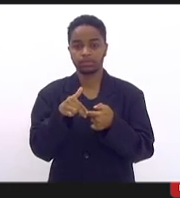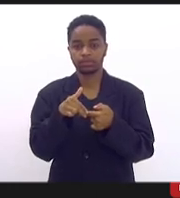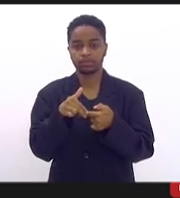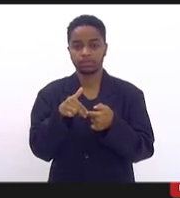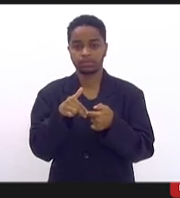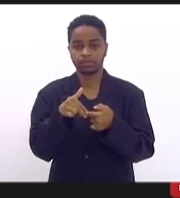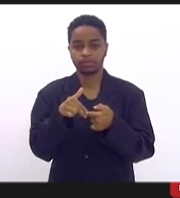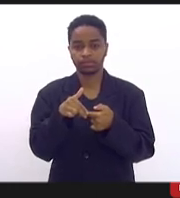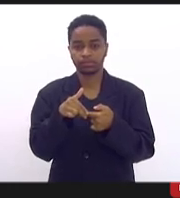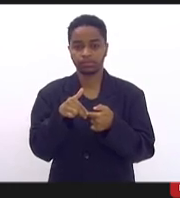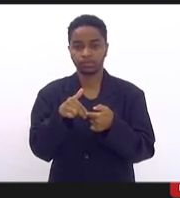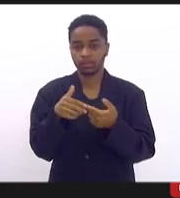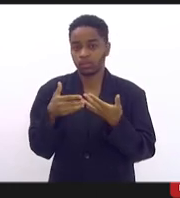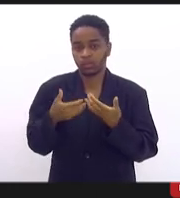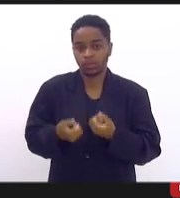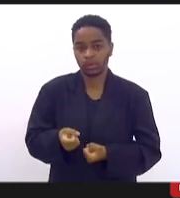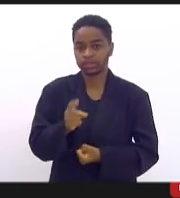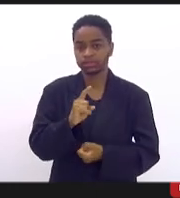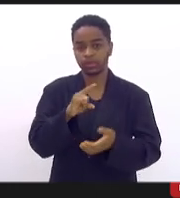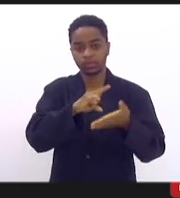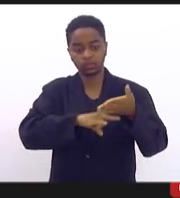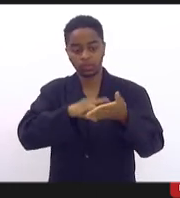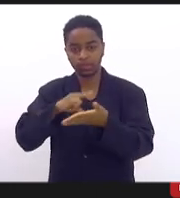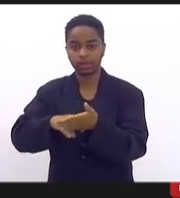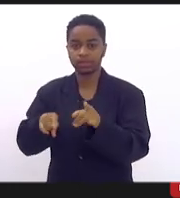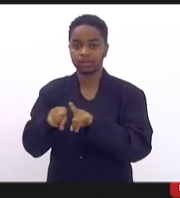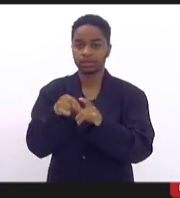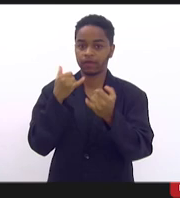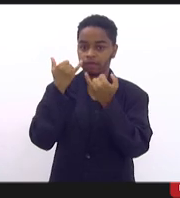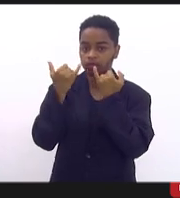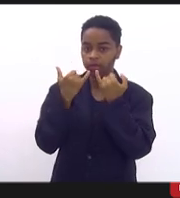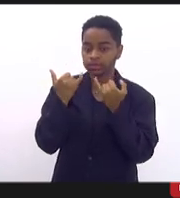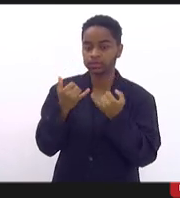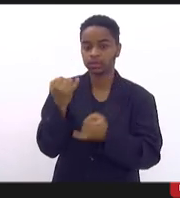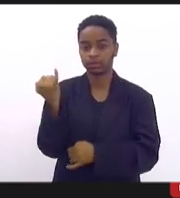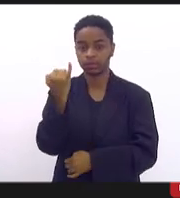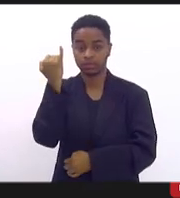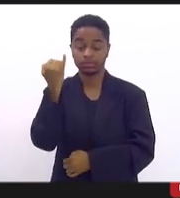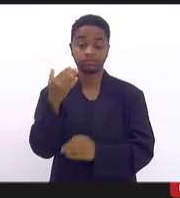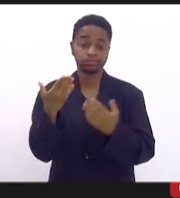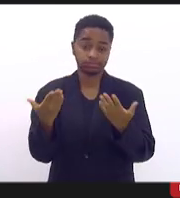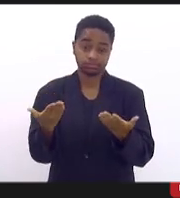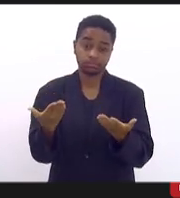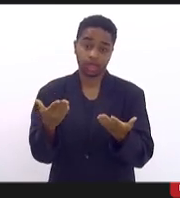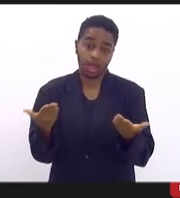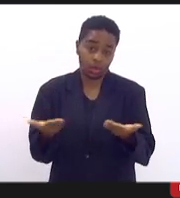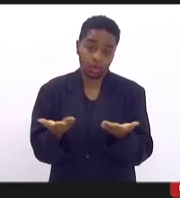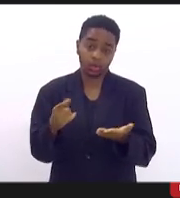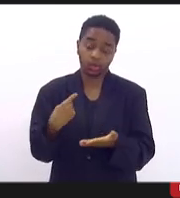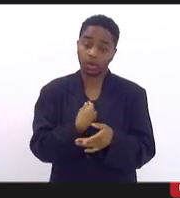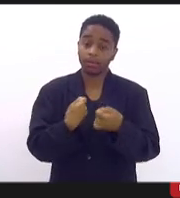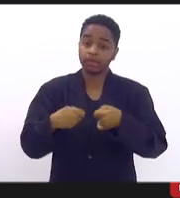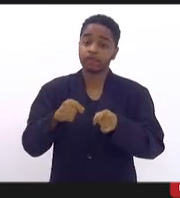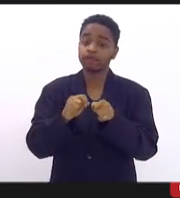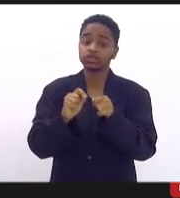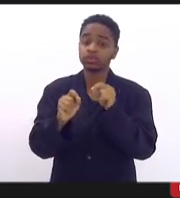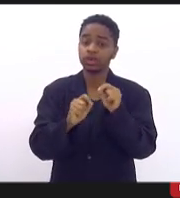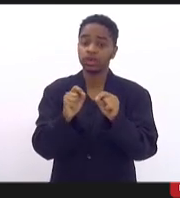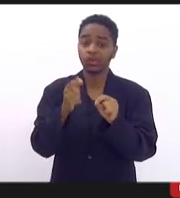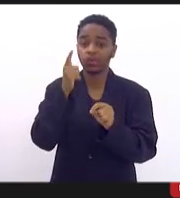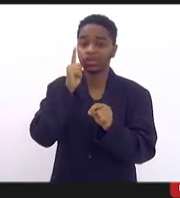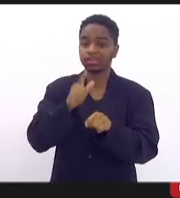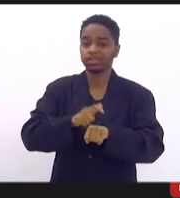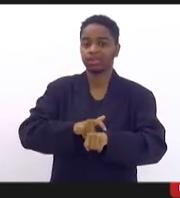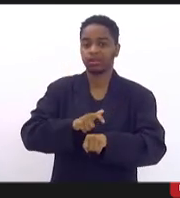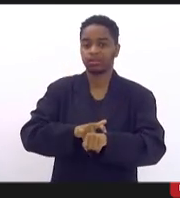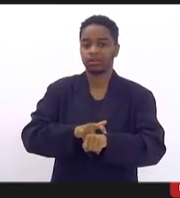de não ter recebido os documentos e as informações que eram importantes, o que nos cabe e resta fazer é ganhar mais tempo. A